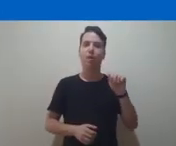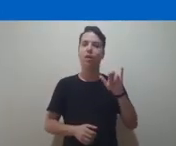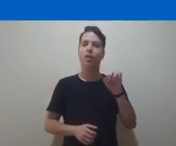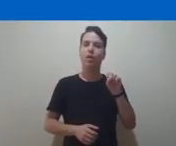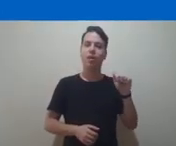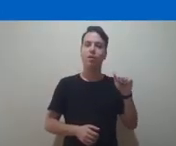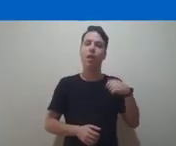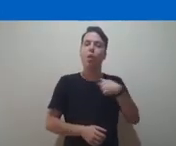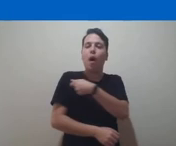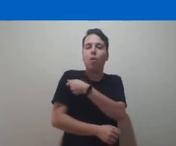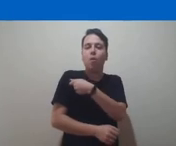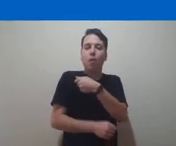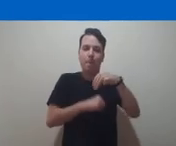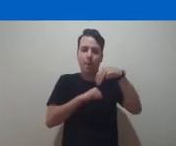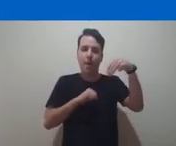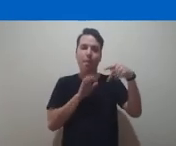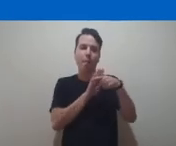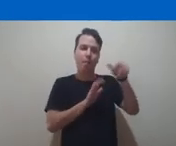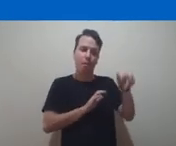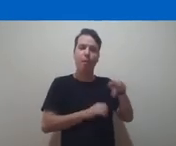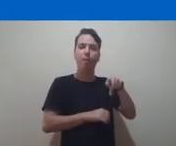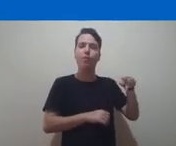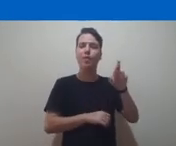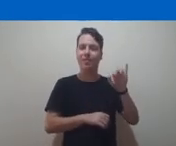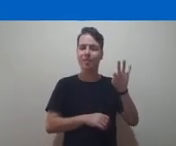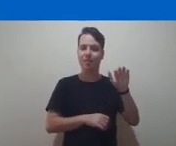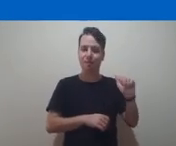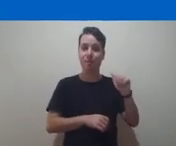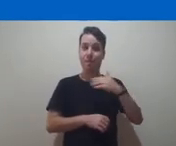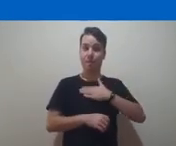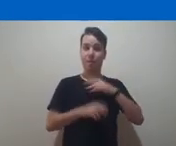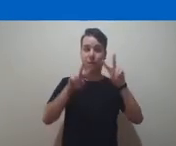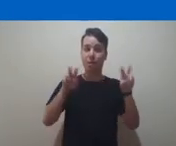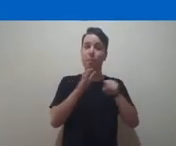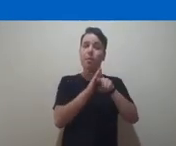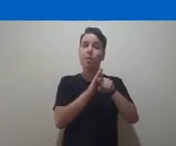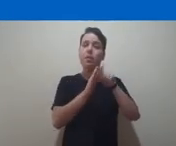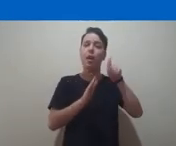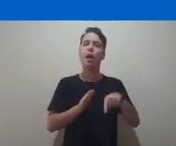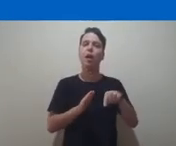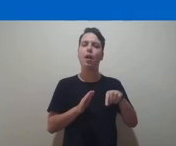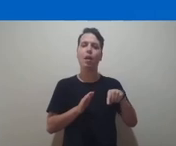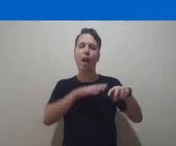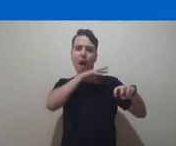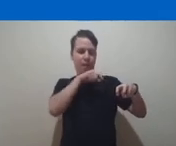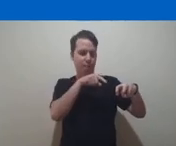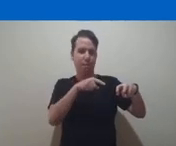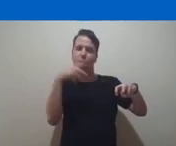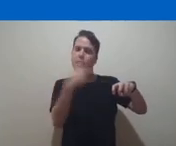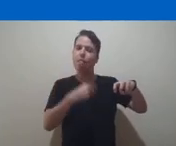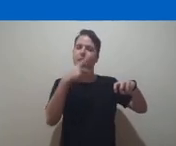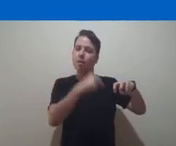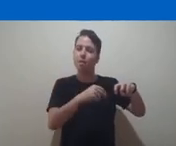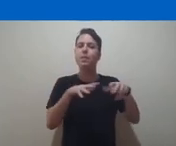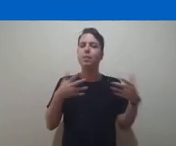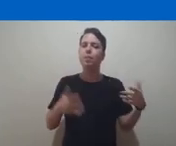Meu nome é Larissa, eu sou mestranda da professora Rita e o meu tema de pesquisa no mestrado são os maus